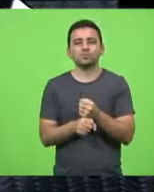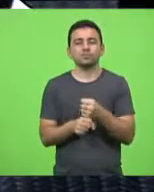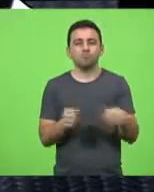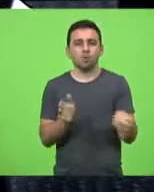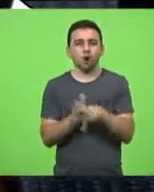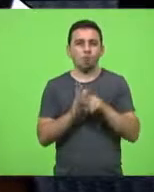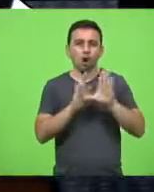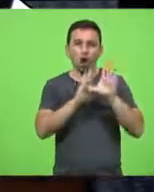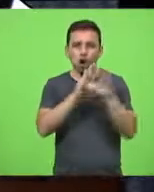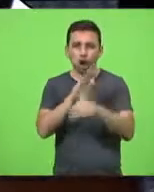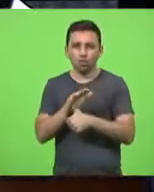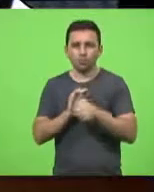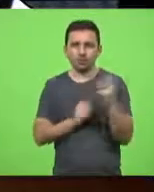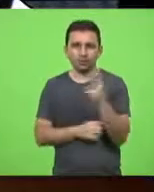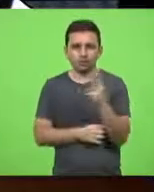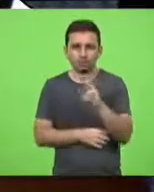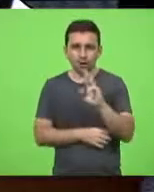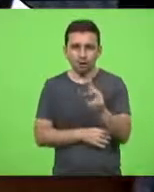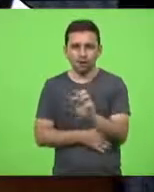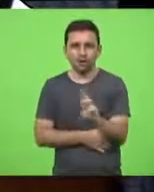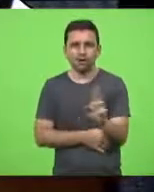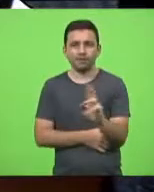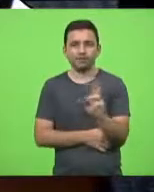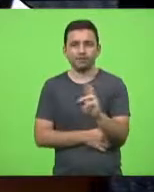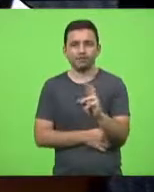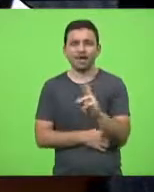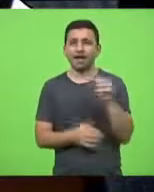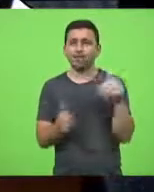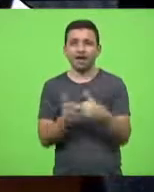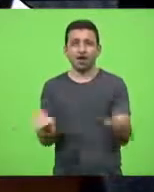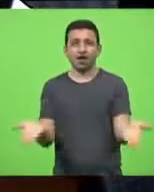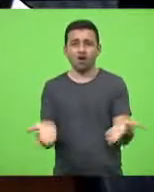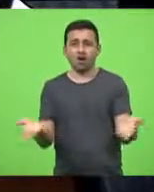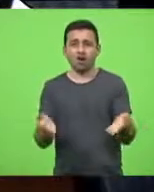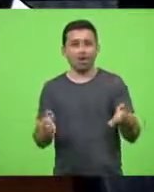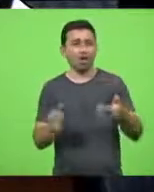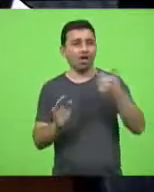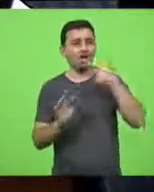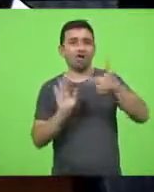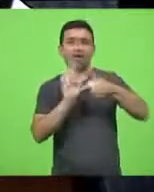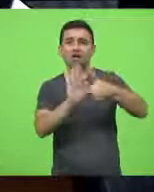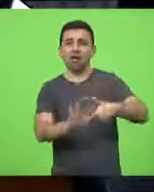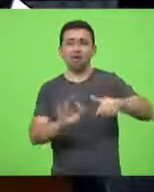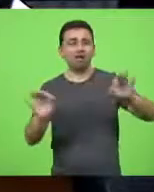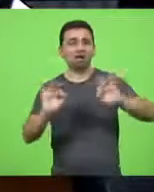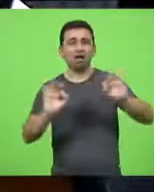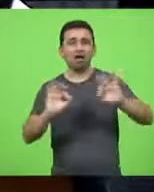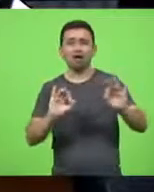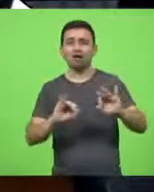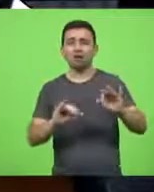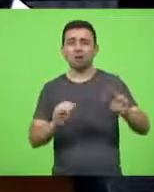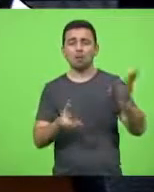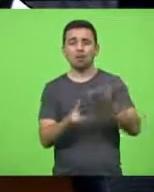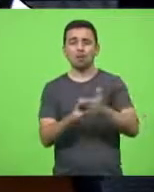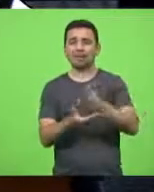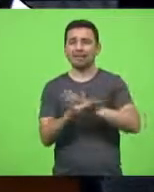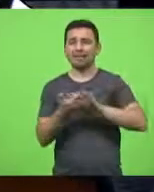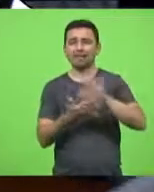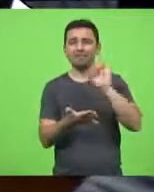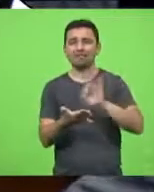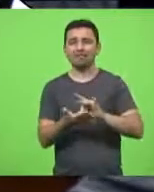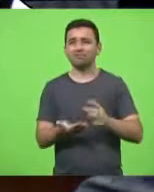dos 33 milhões de reais, e até agora ninguém foi denunciado, ninguém foi processado efetivamente,